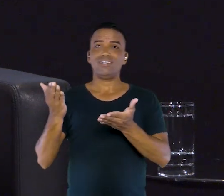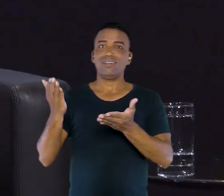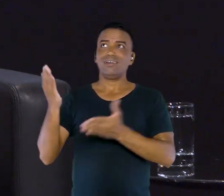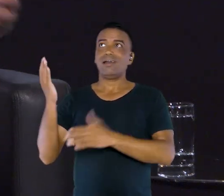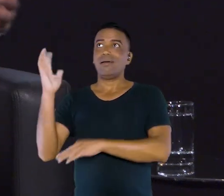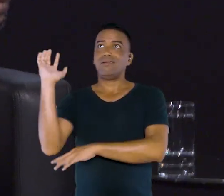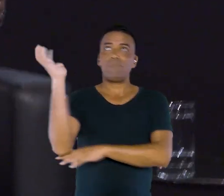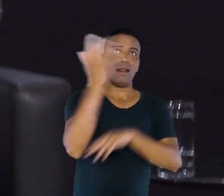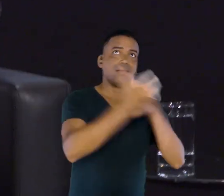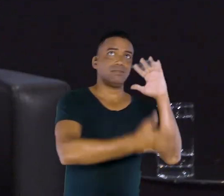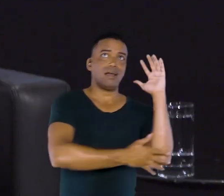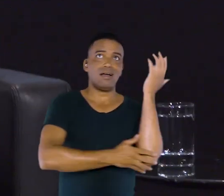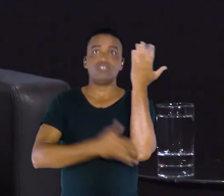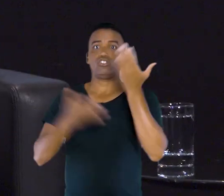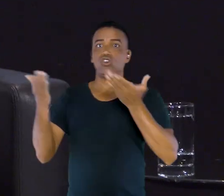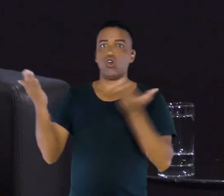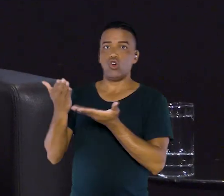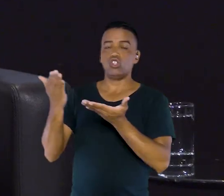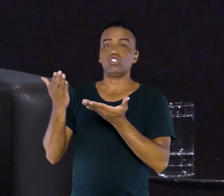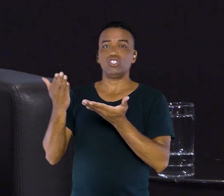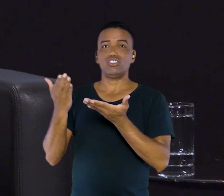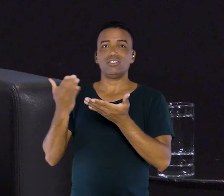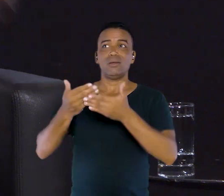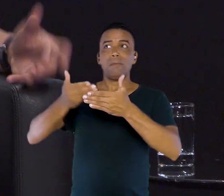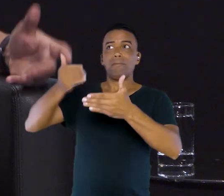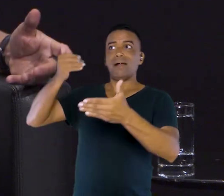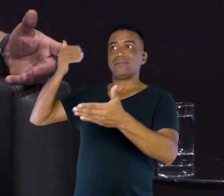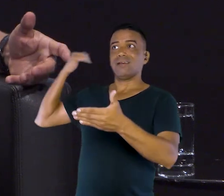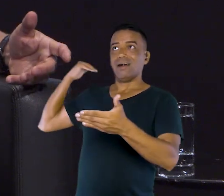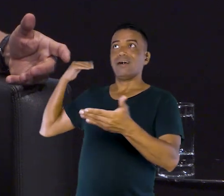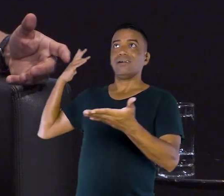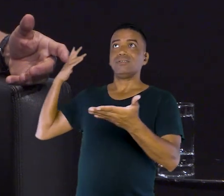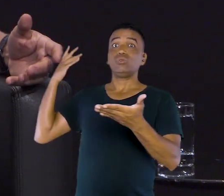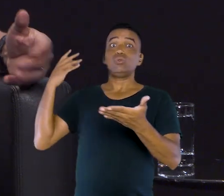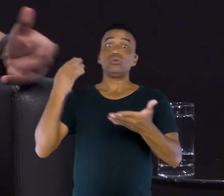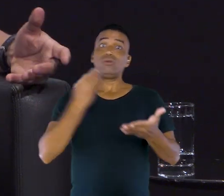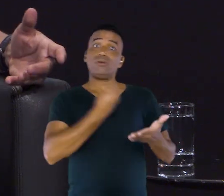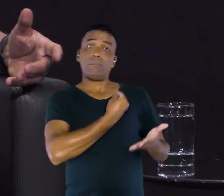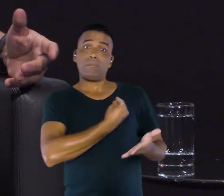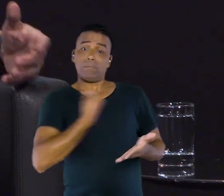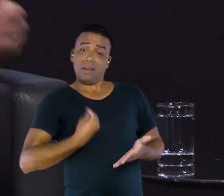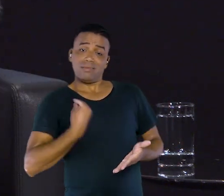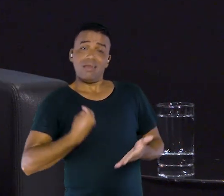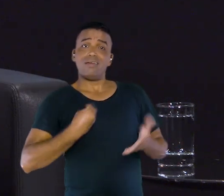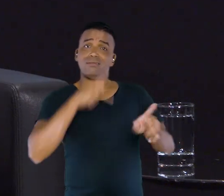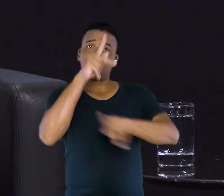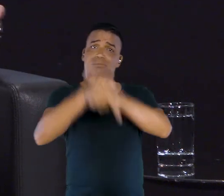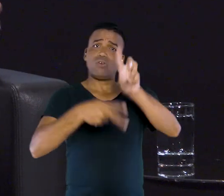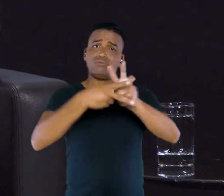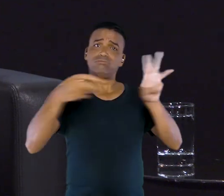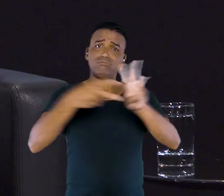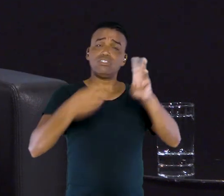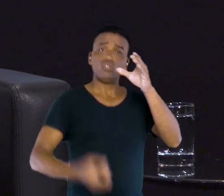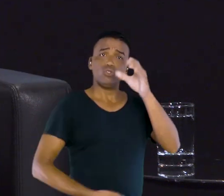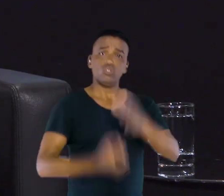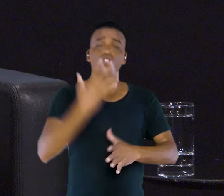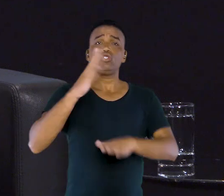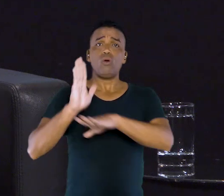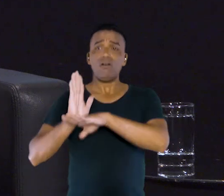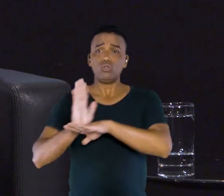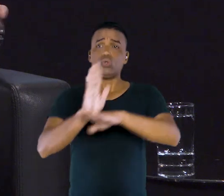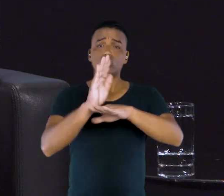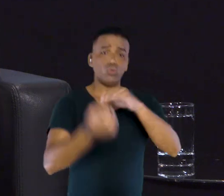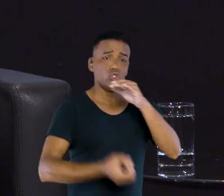as paisagens que compõem o Brasil hoje em dia, dessa presença indígena que é tão importante, que formou essas paisagens,